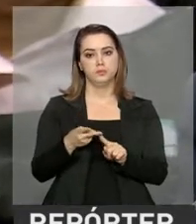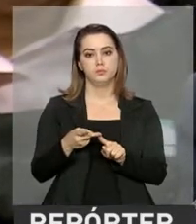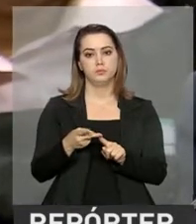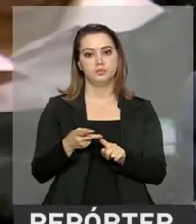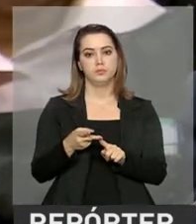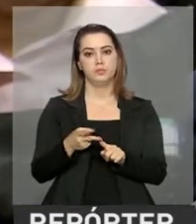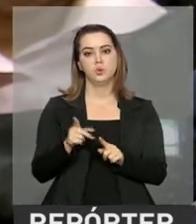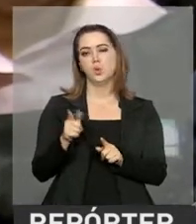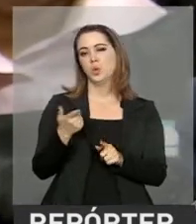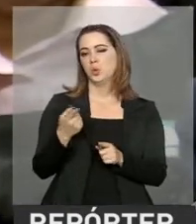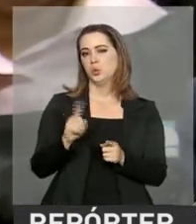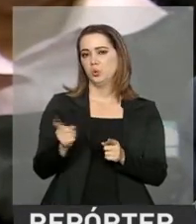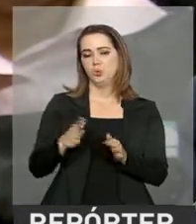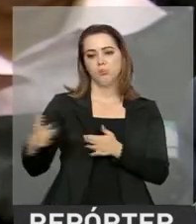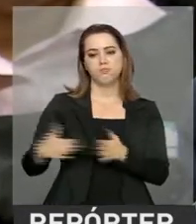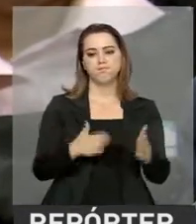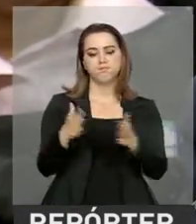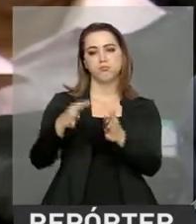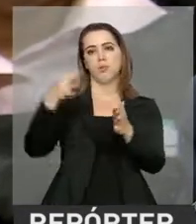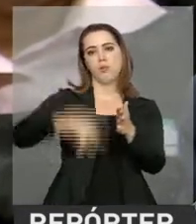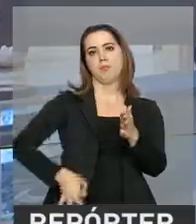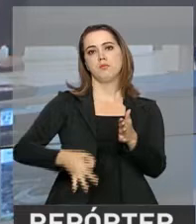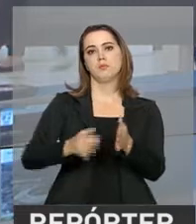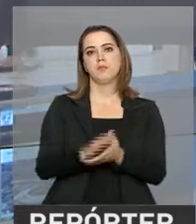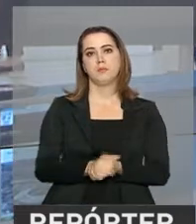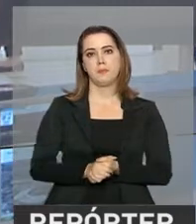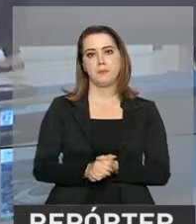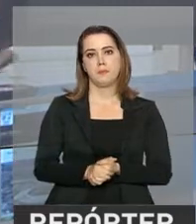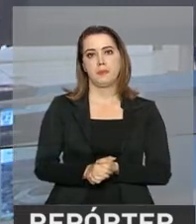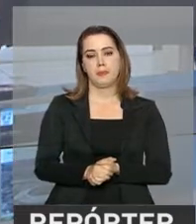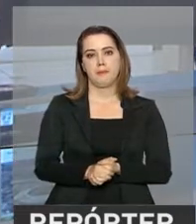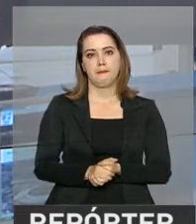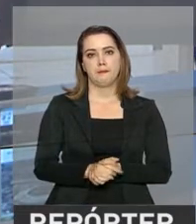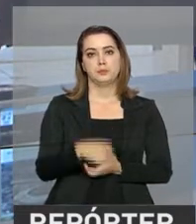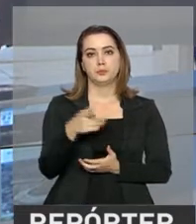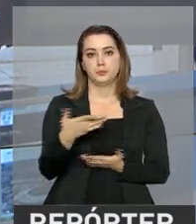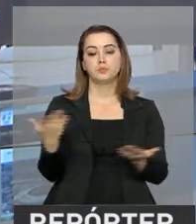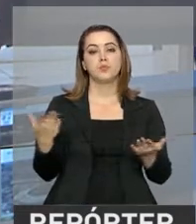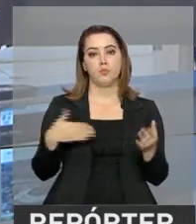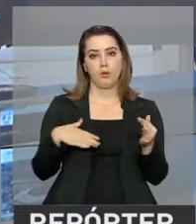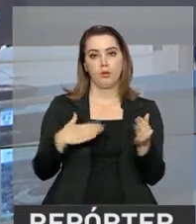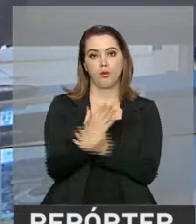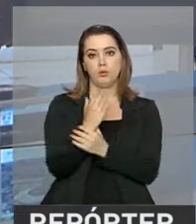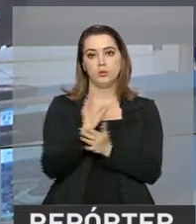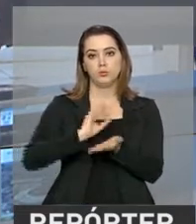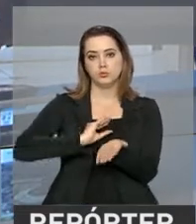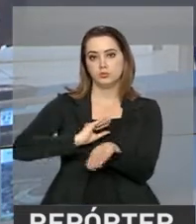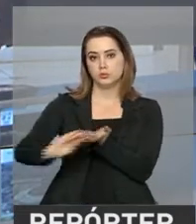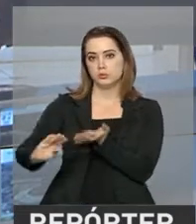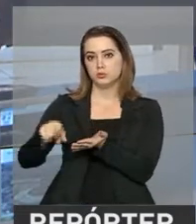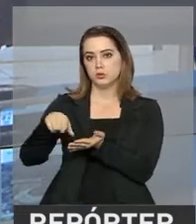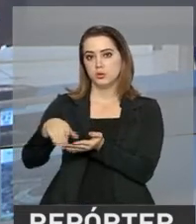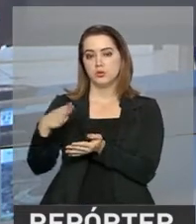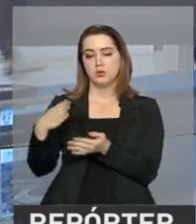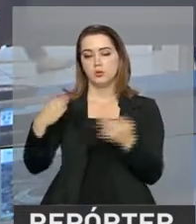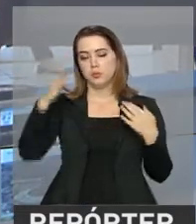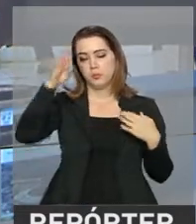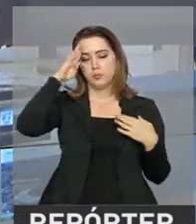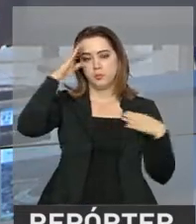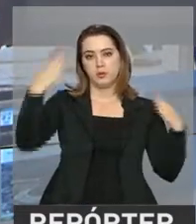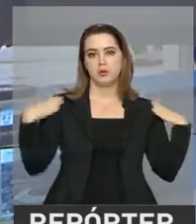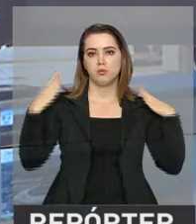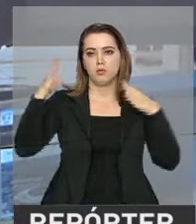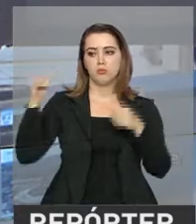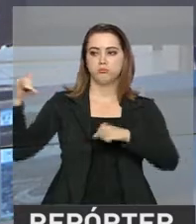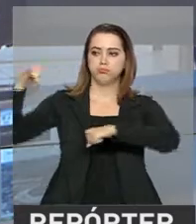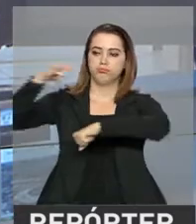não é o caminho para equacionar o problema a longo prazo. Autorizado o repasse de recursos para a Força Aérea Brasileira continuar a